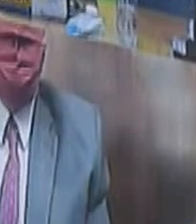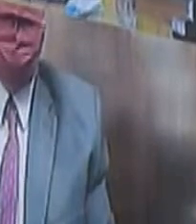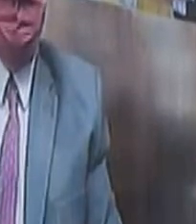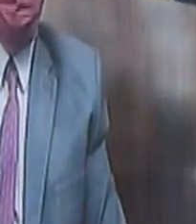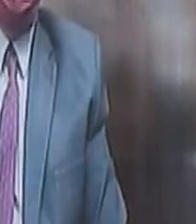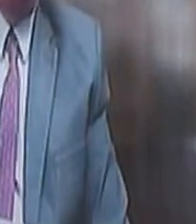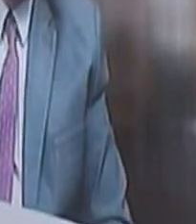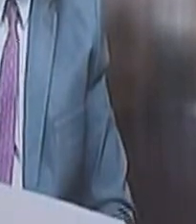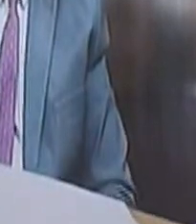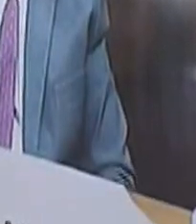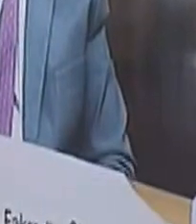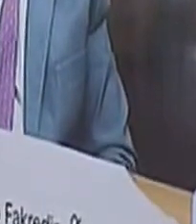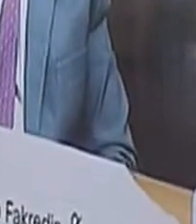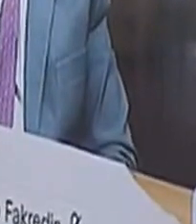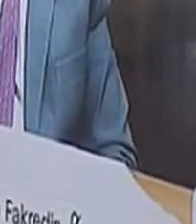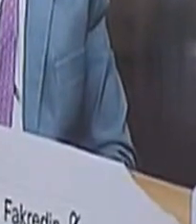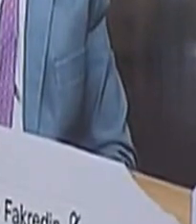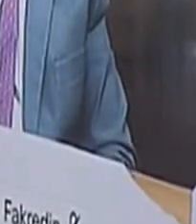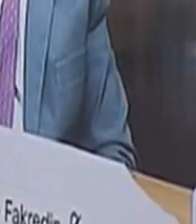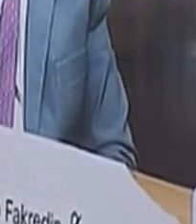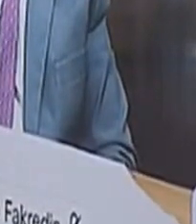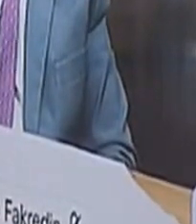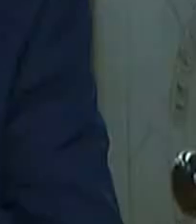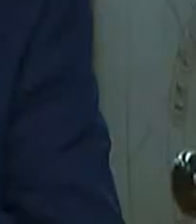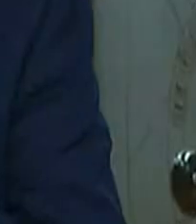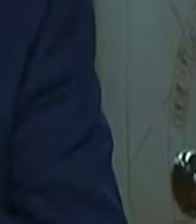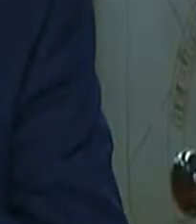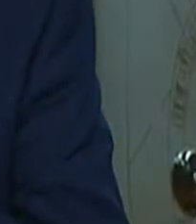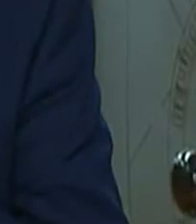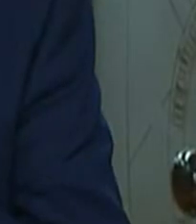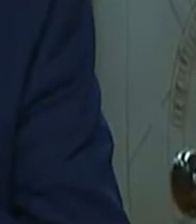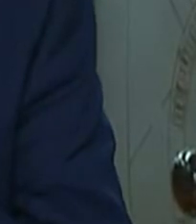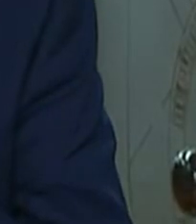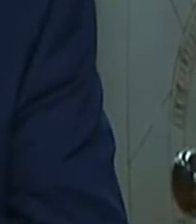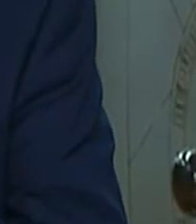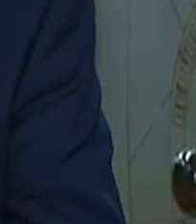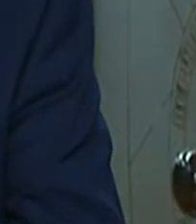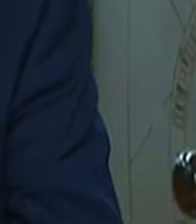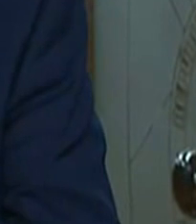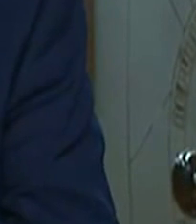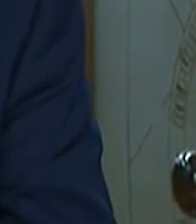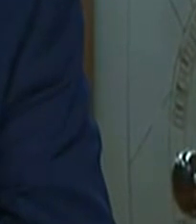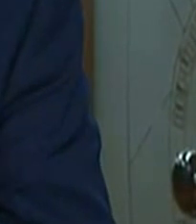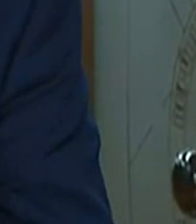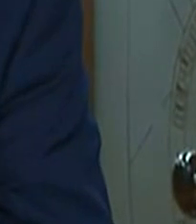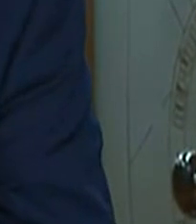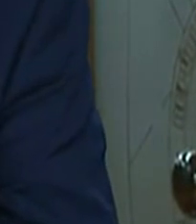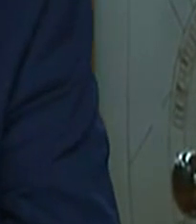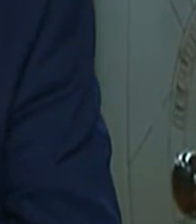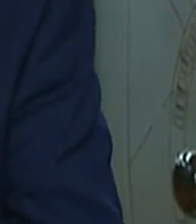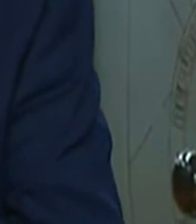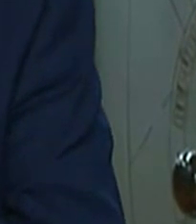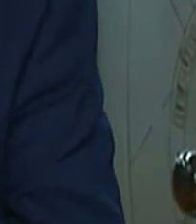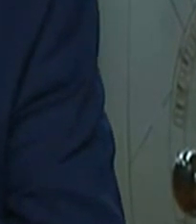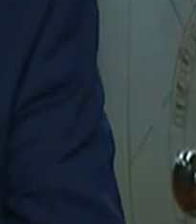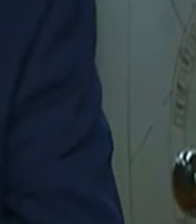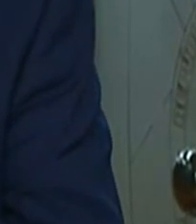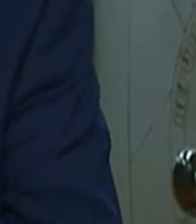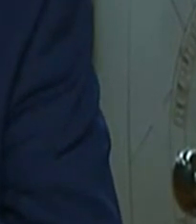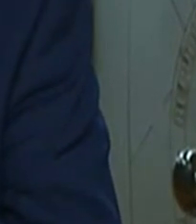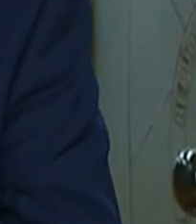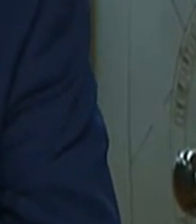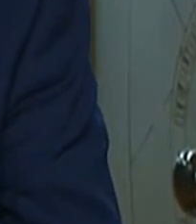as reuniões, comissões, plenário. Então, estamos limitando aí o máximo possível, né, dentro